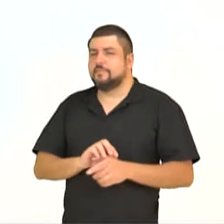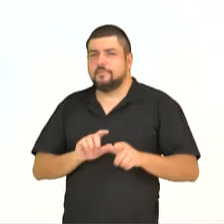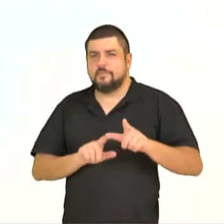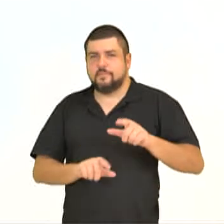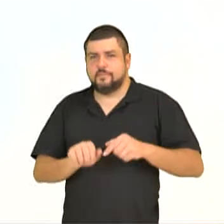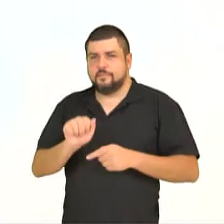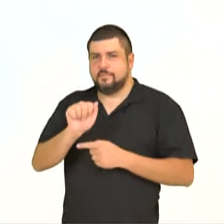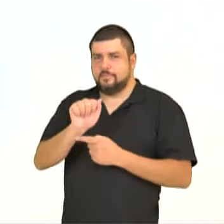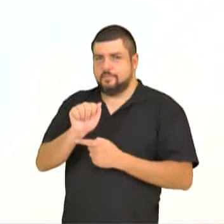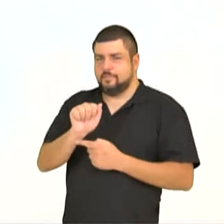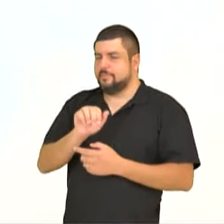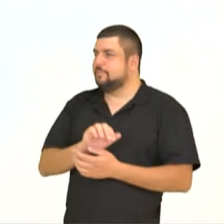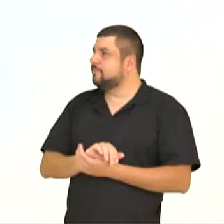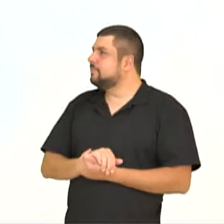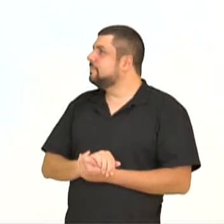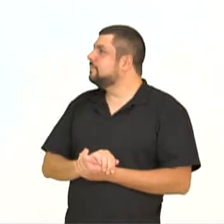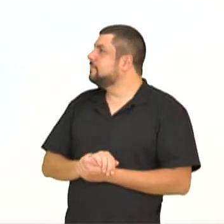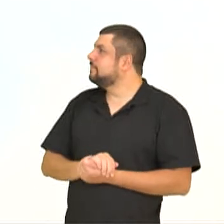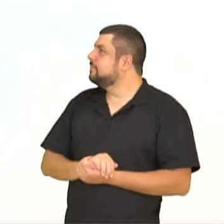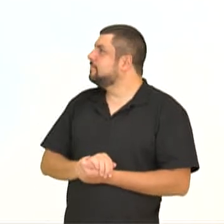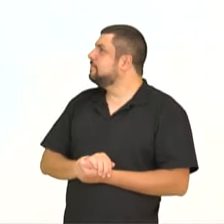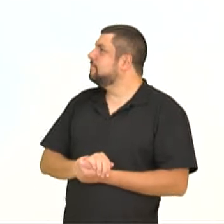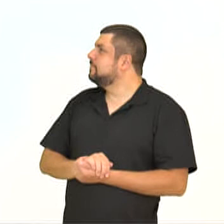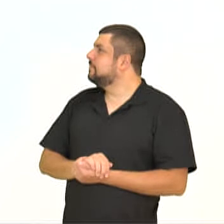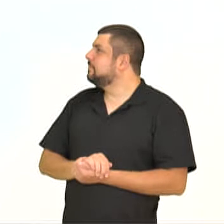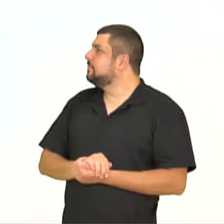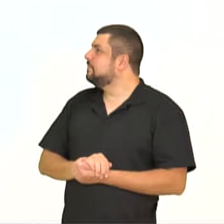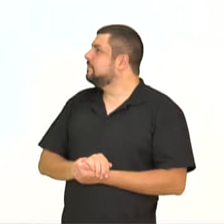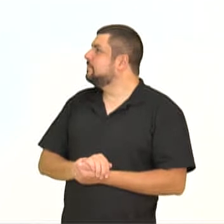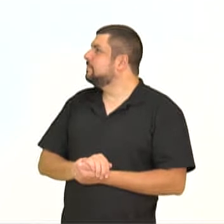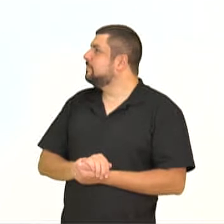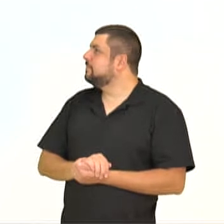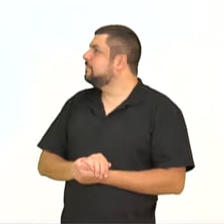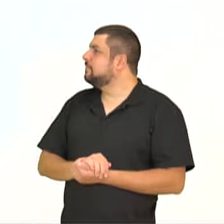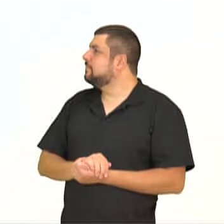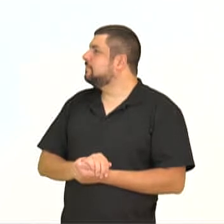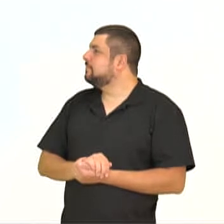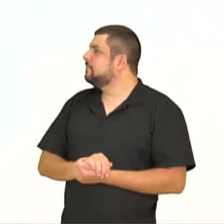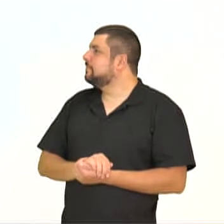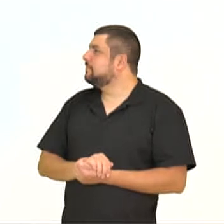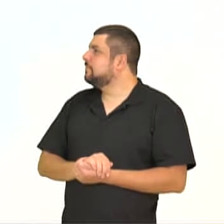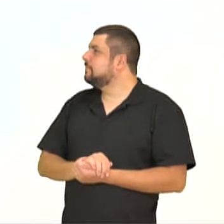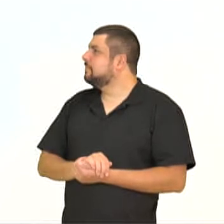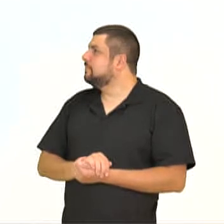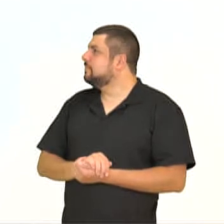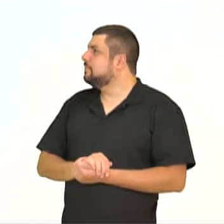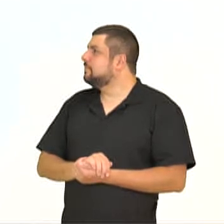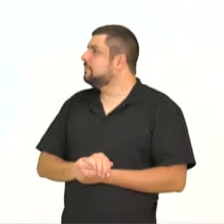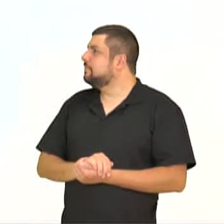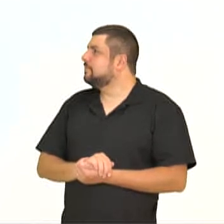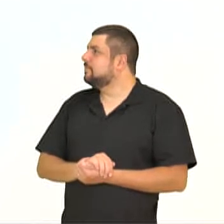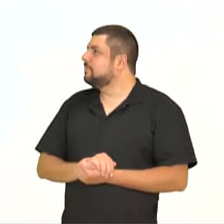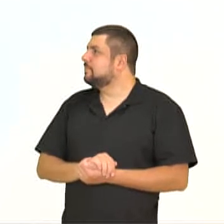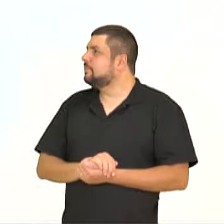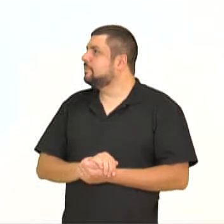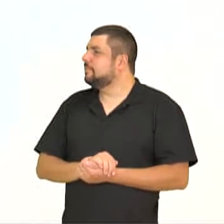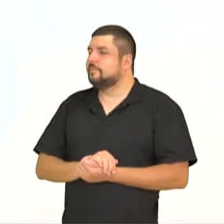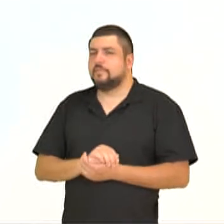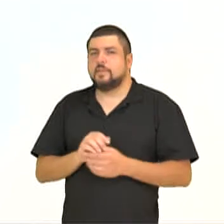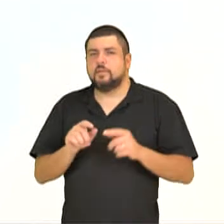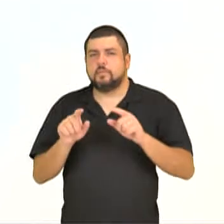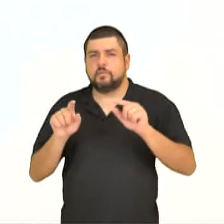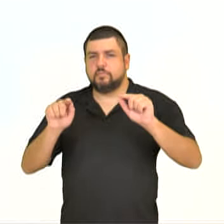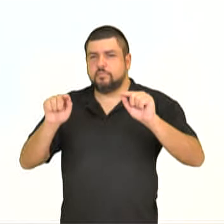época, esa casa valdría mucho menos, ¿tá? De valer, de